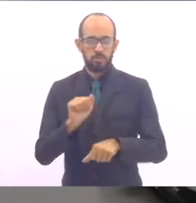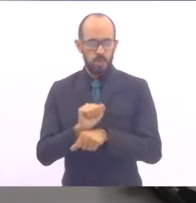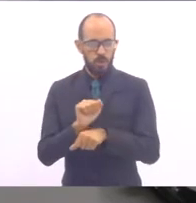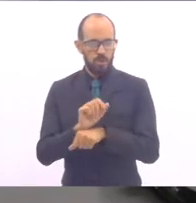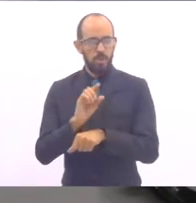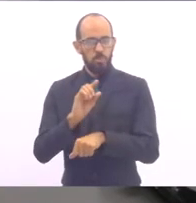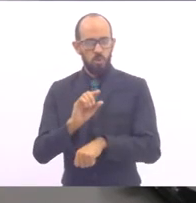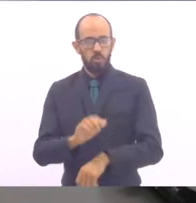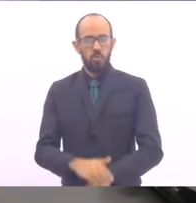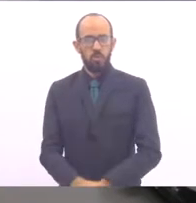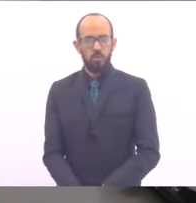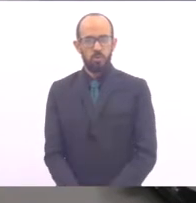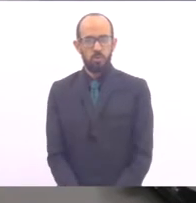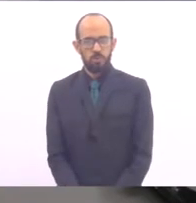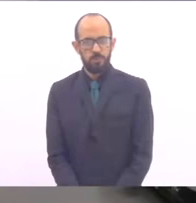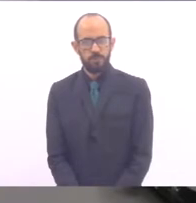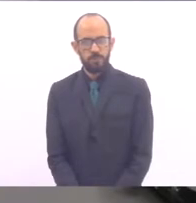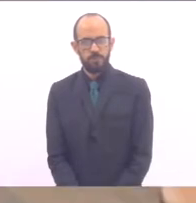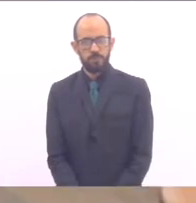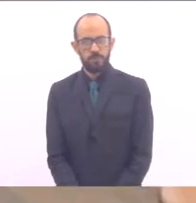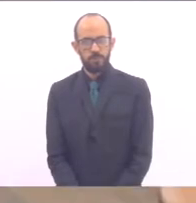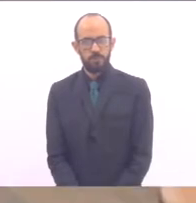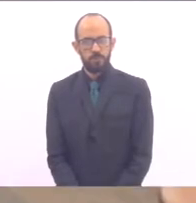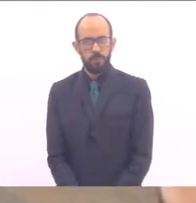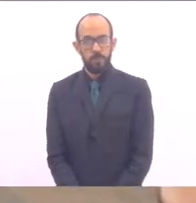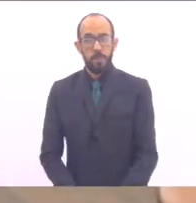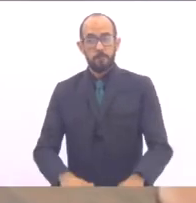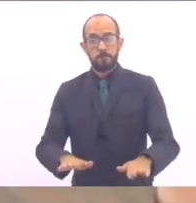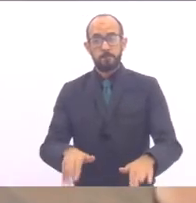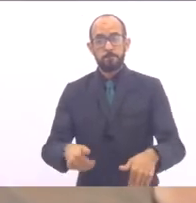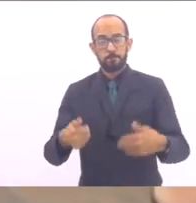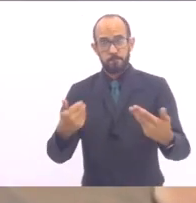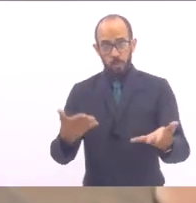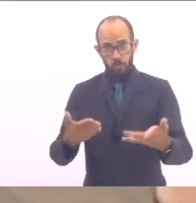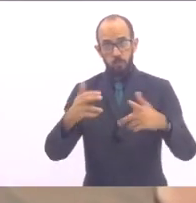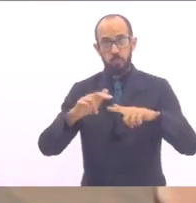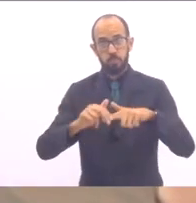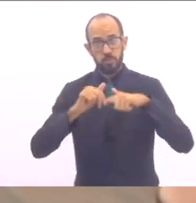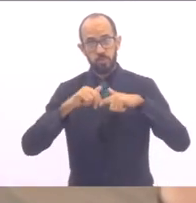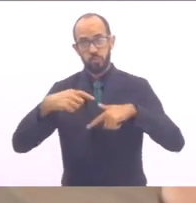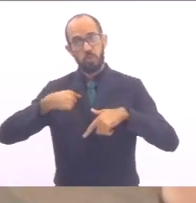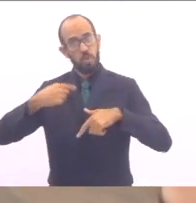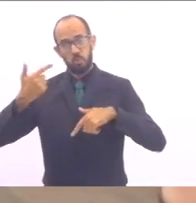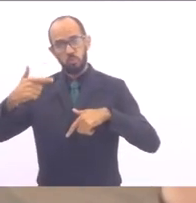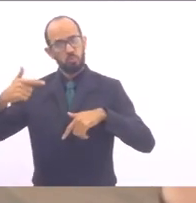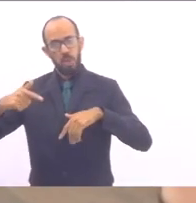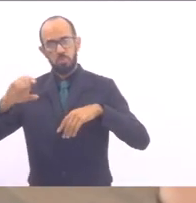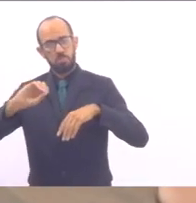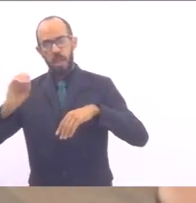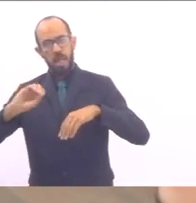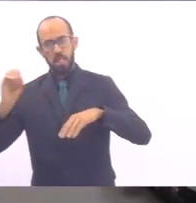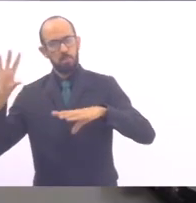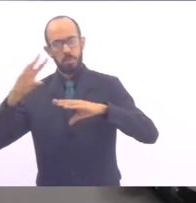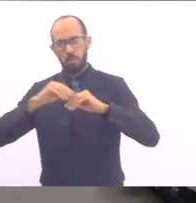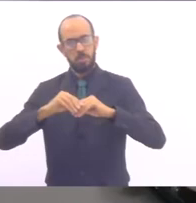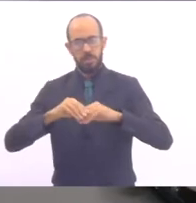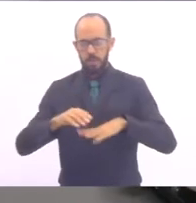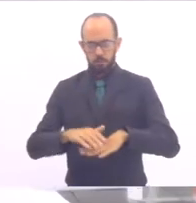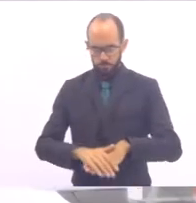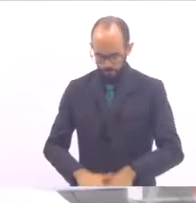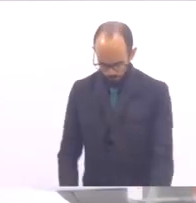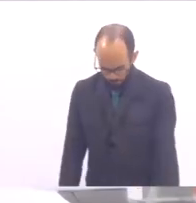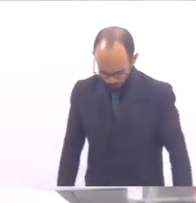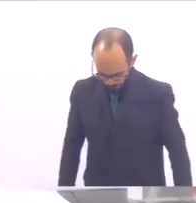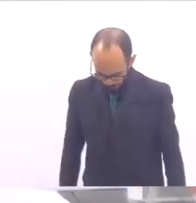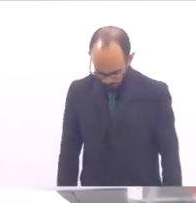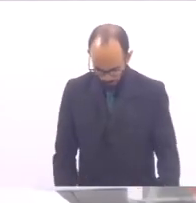Foi. É. Então, com isso contemplado, eu não tenho nada a colocar com relação à inelegibilidade.